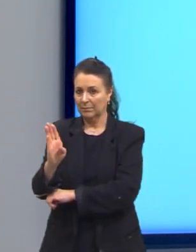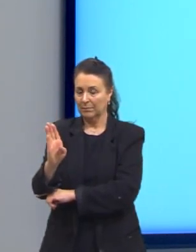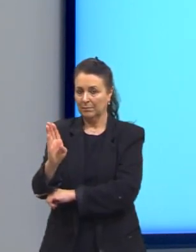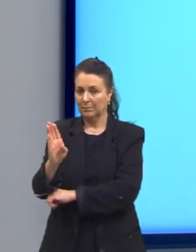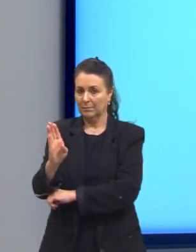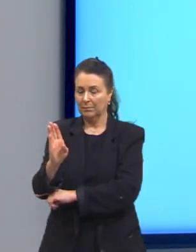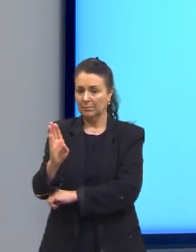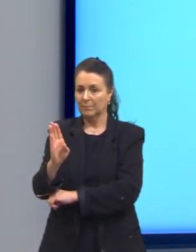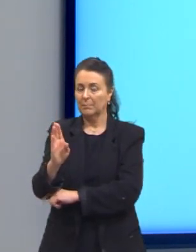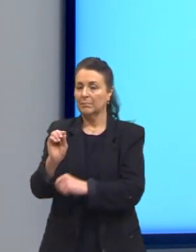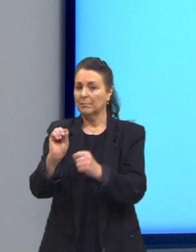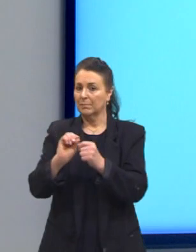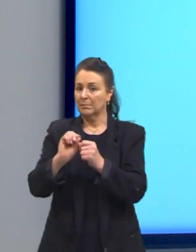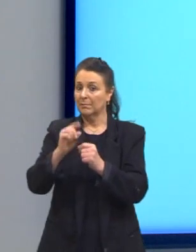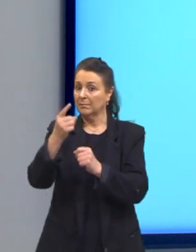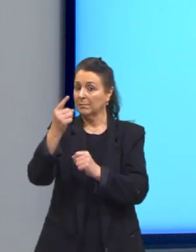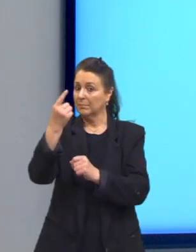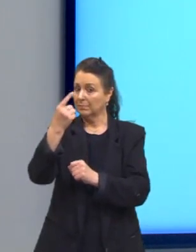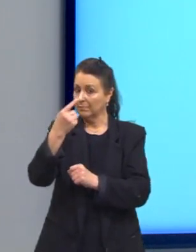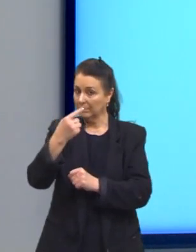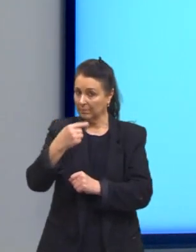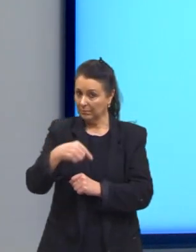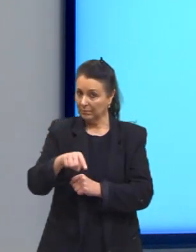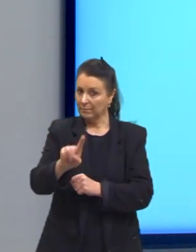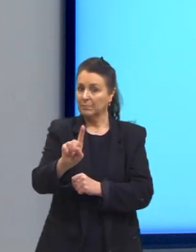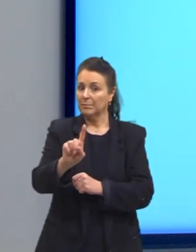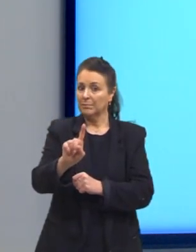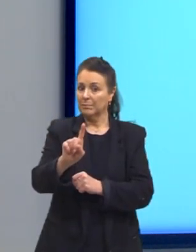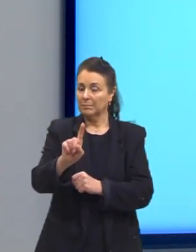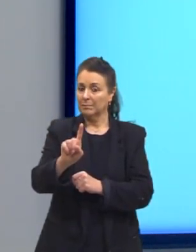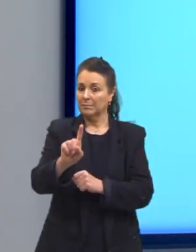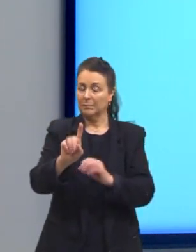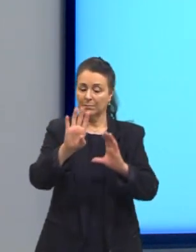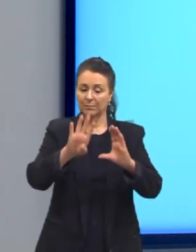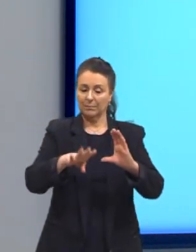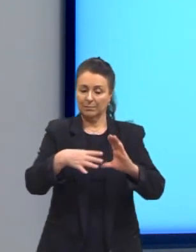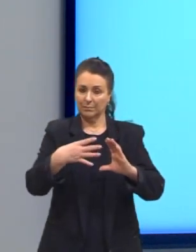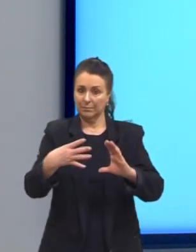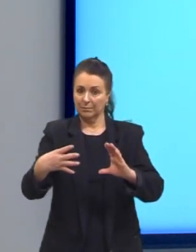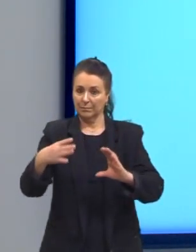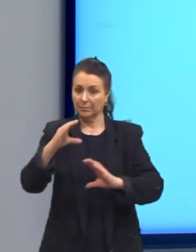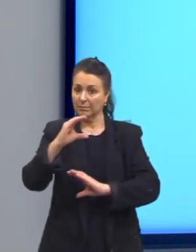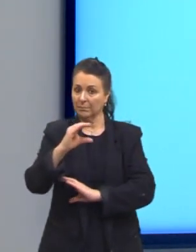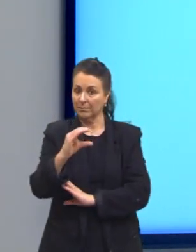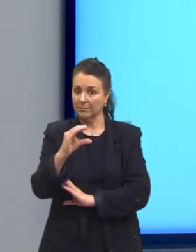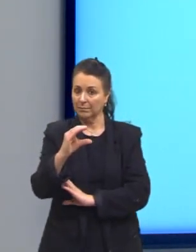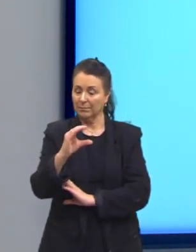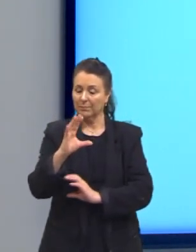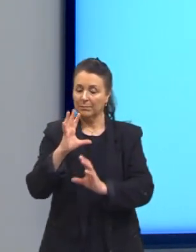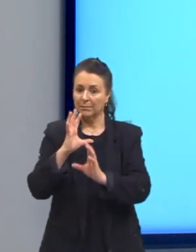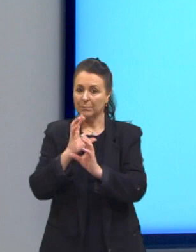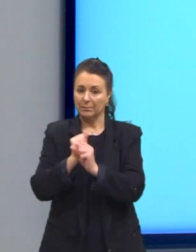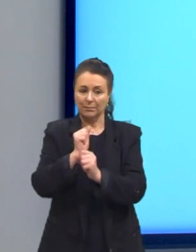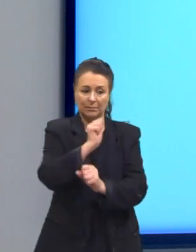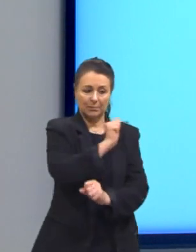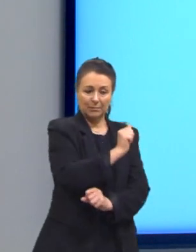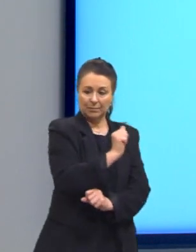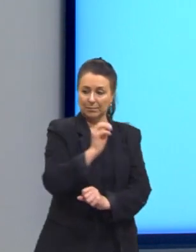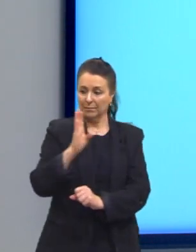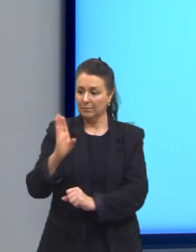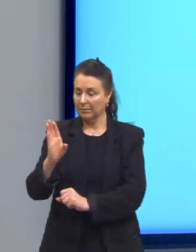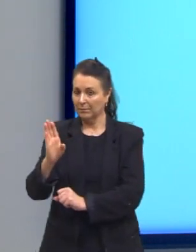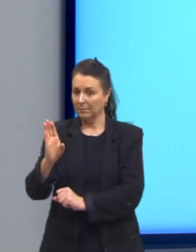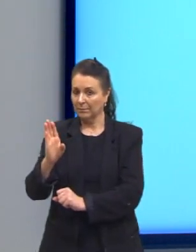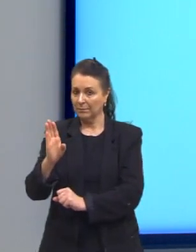Construir uma nova Matriz aqui eu chamei essa Matriz de c e nós vamos somar os elementos tá na